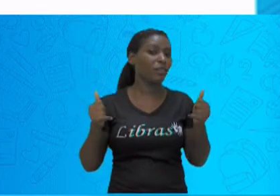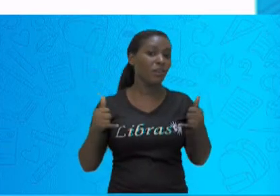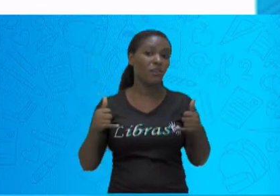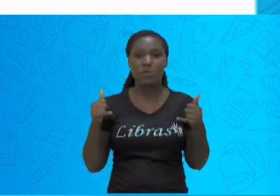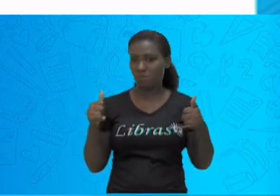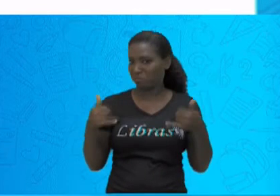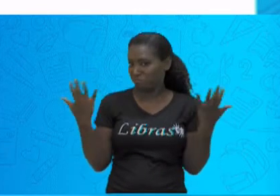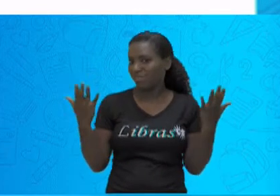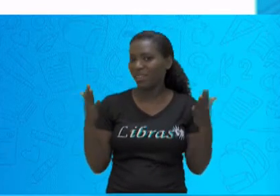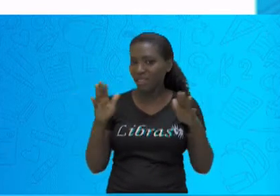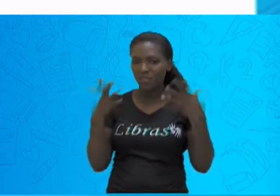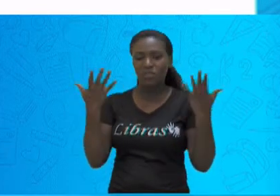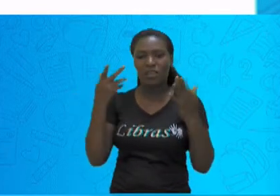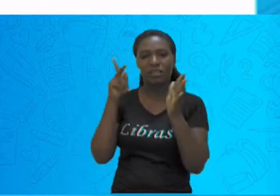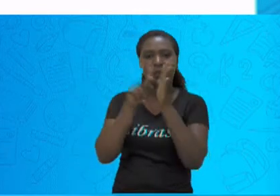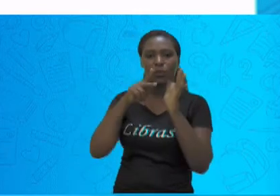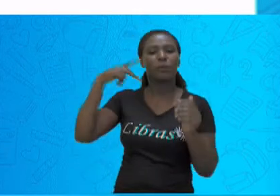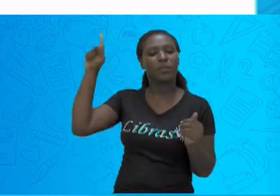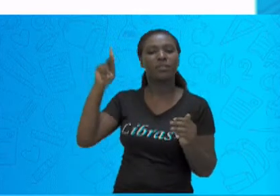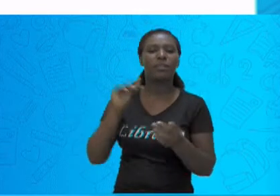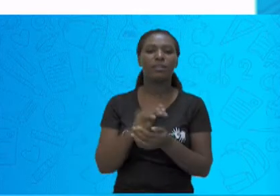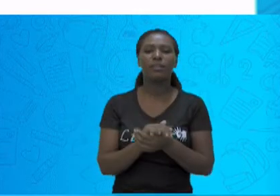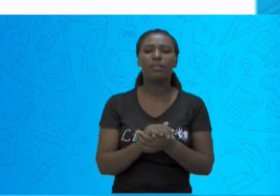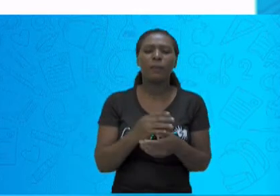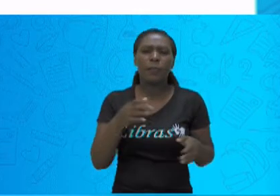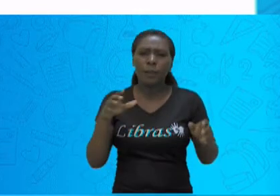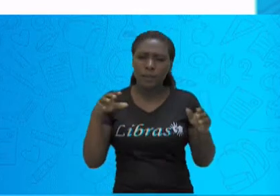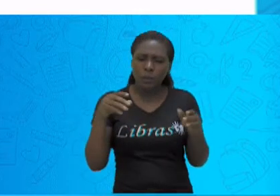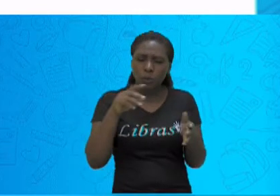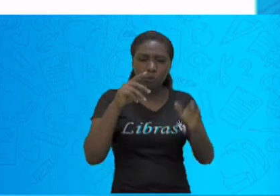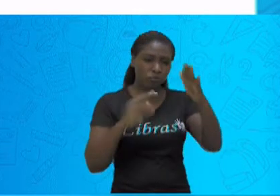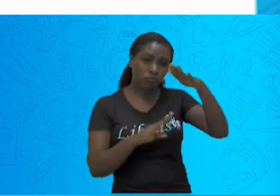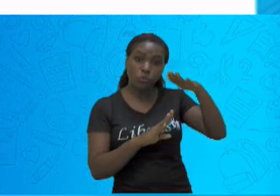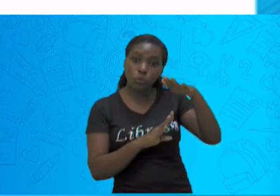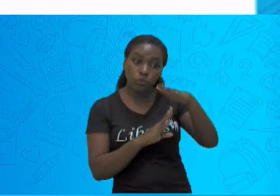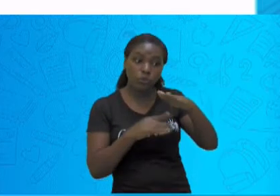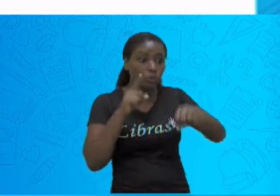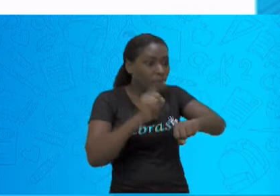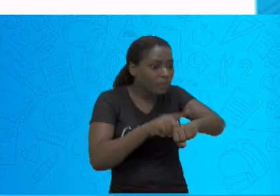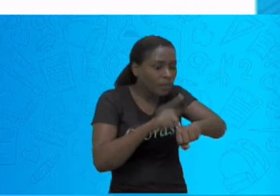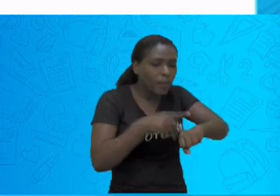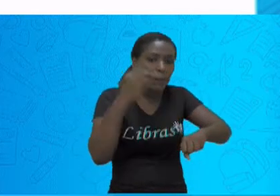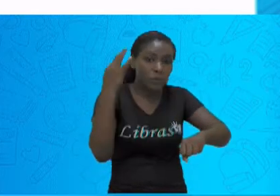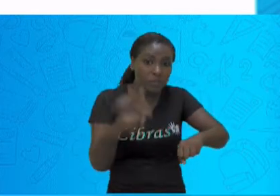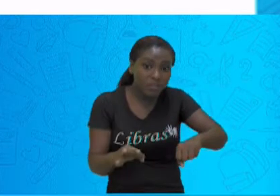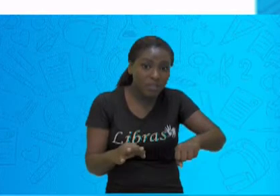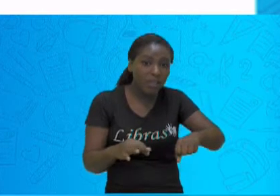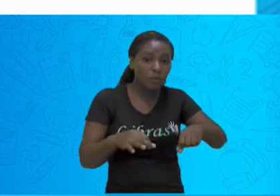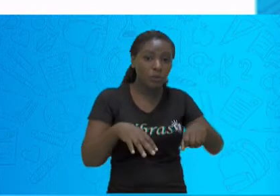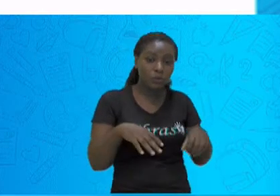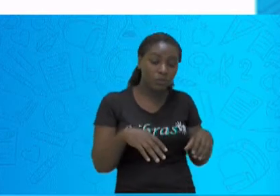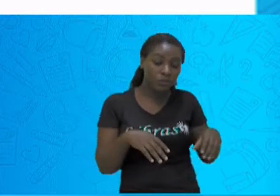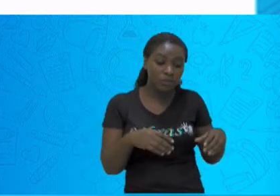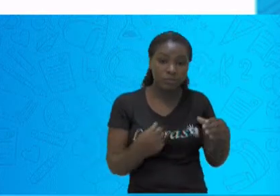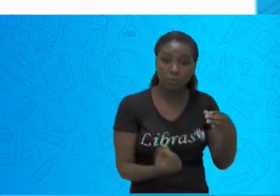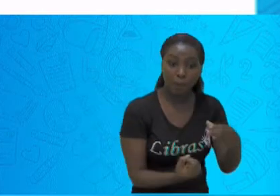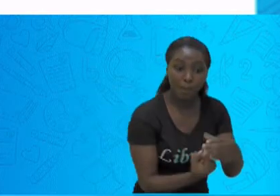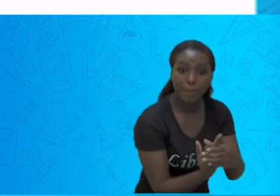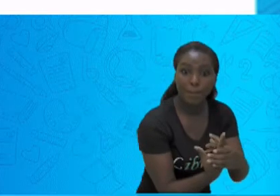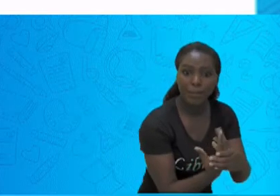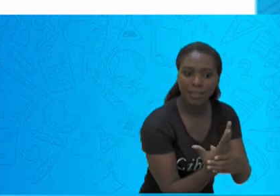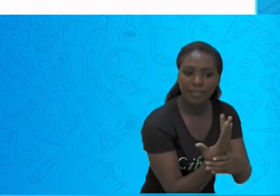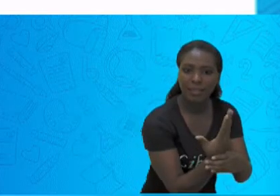de colher, o que plantar, cada estação do ano. Isso aqui que vai reger a